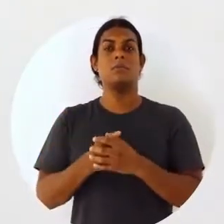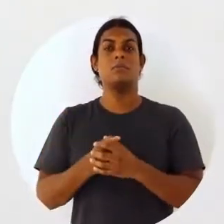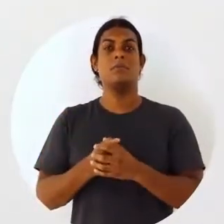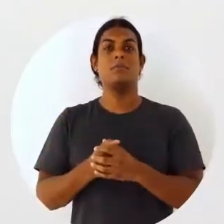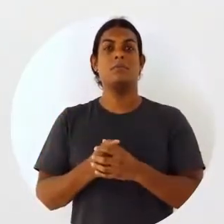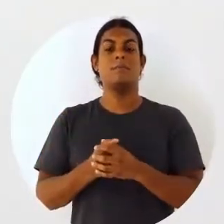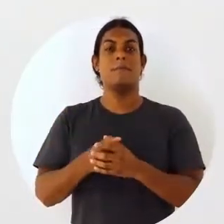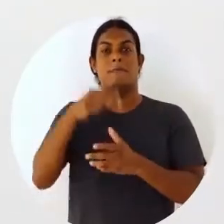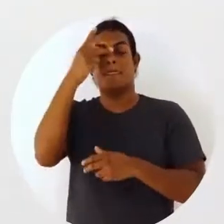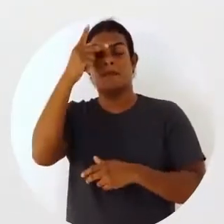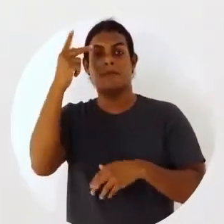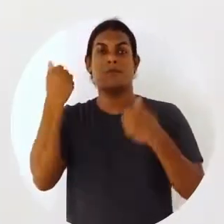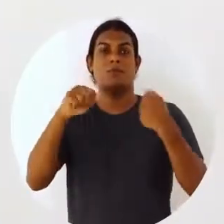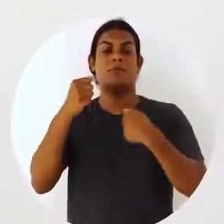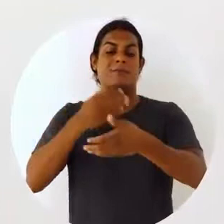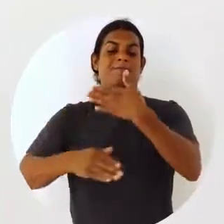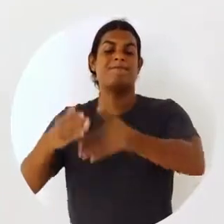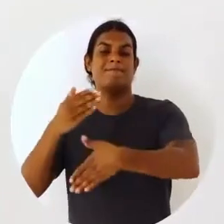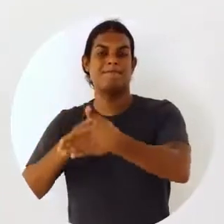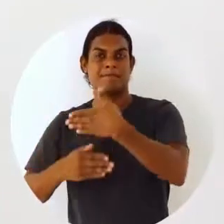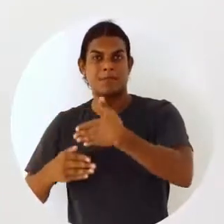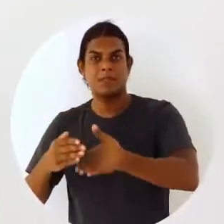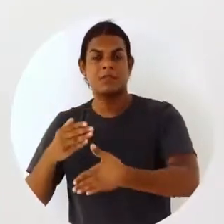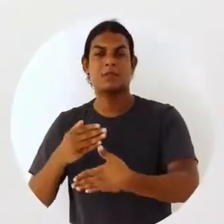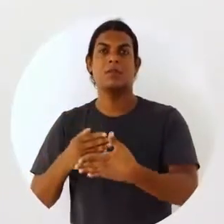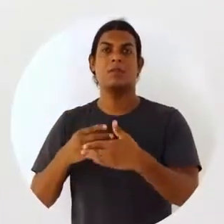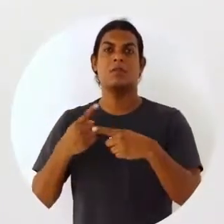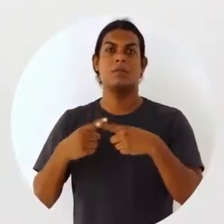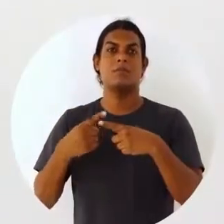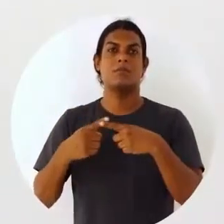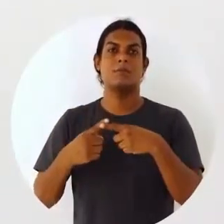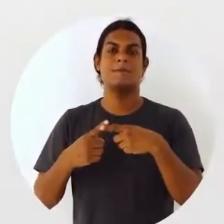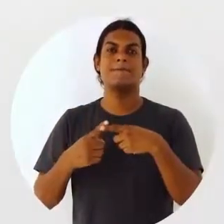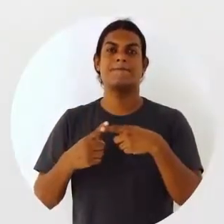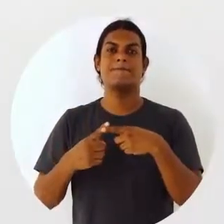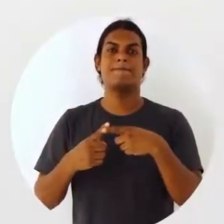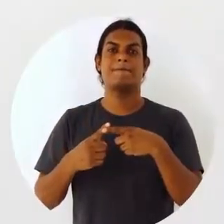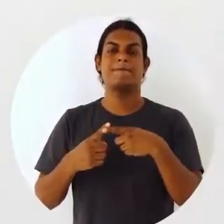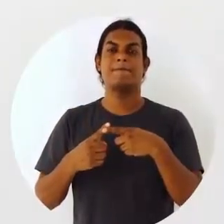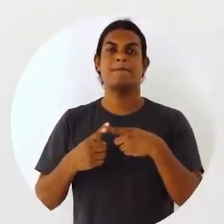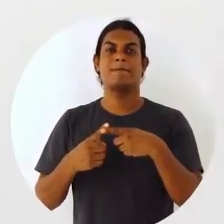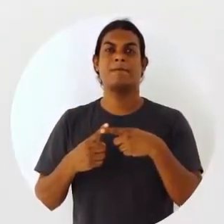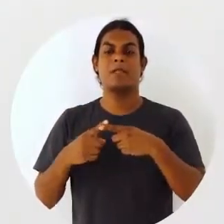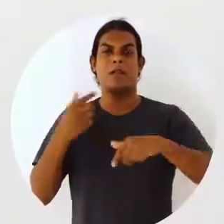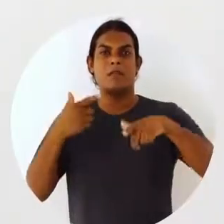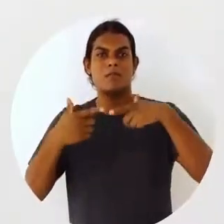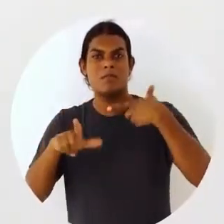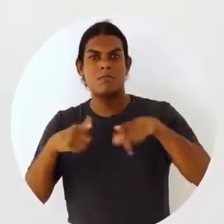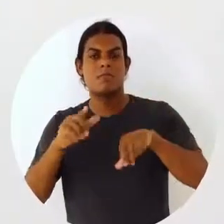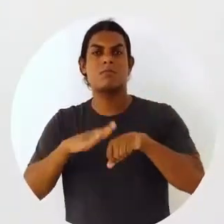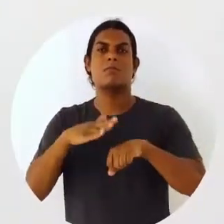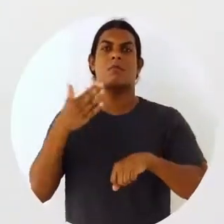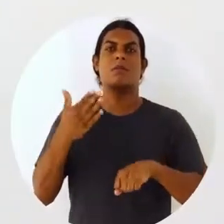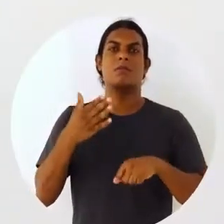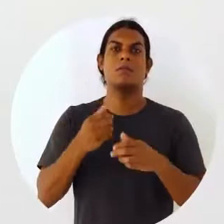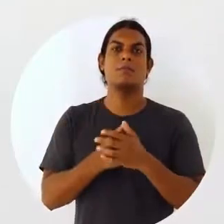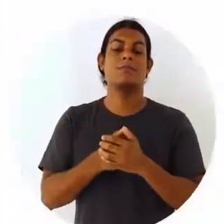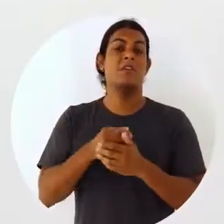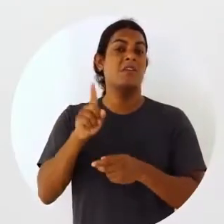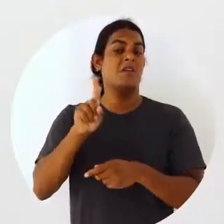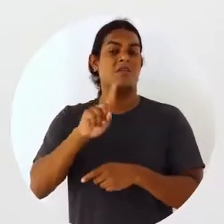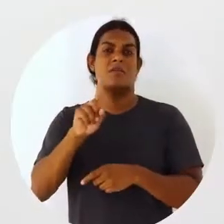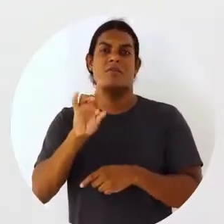da interação entre si para poder se identificar como vão trabalhar, os incentivos eles não mais são agora